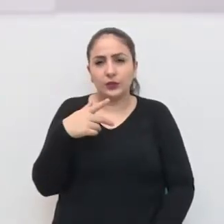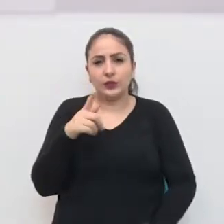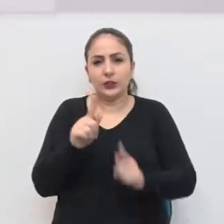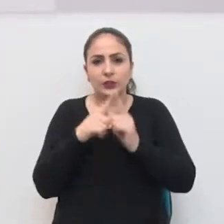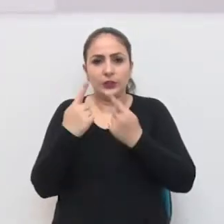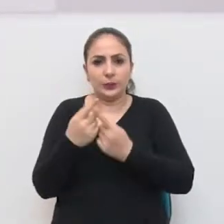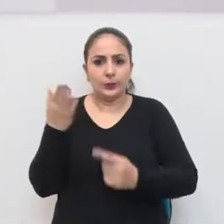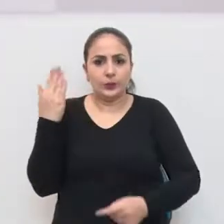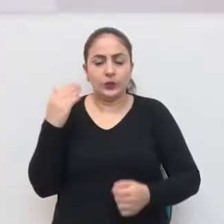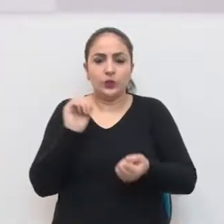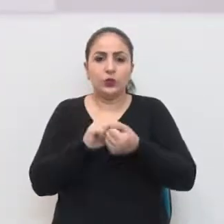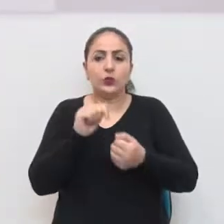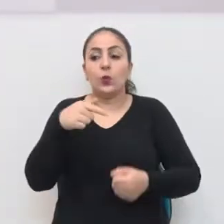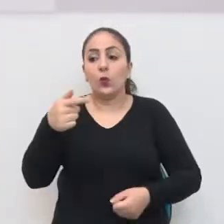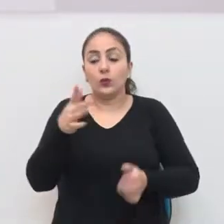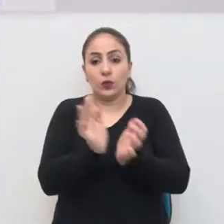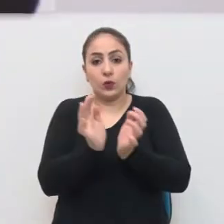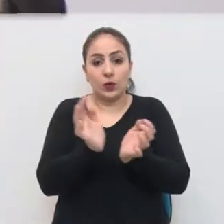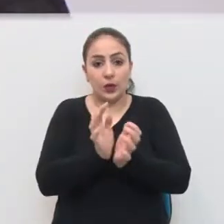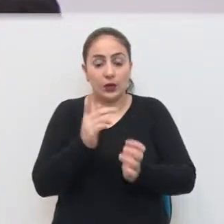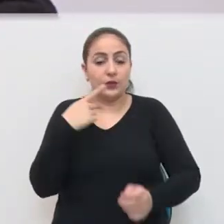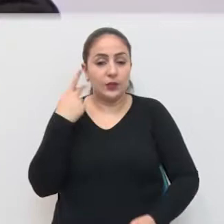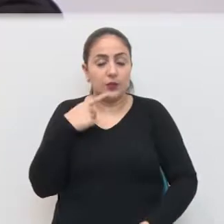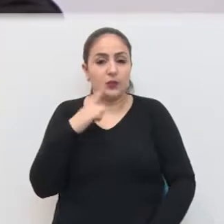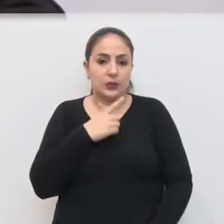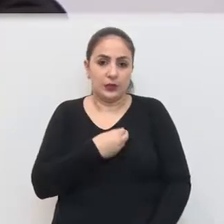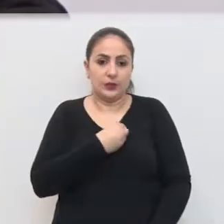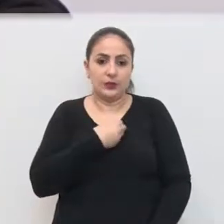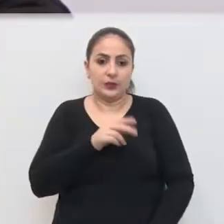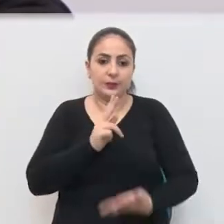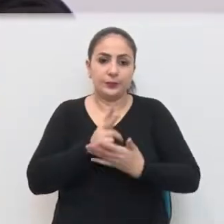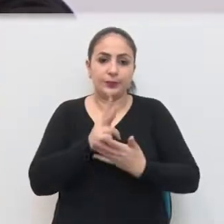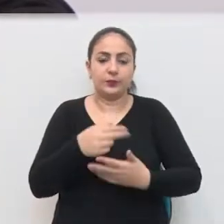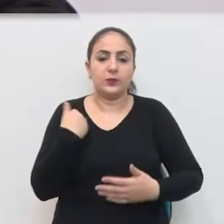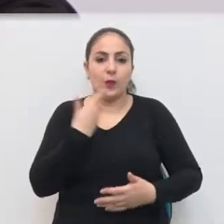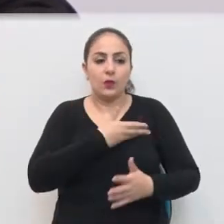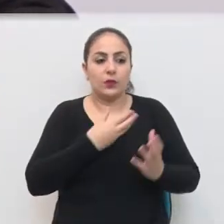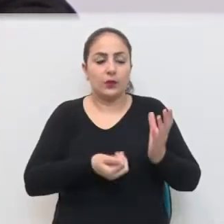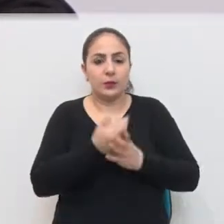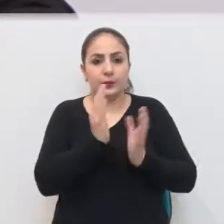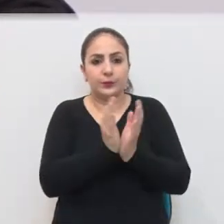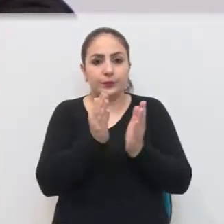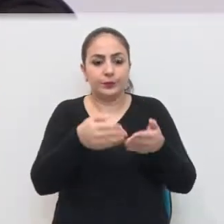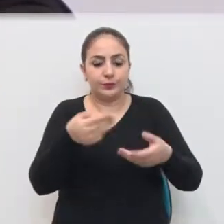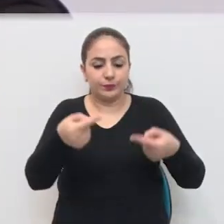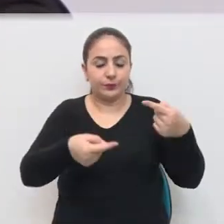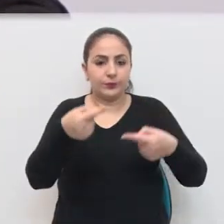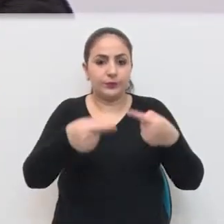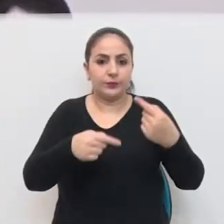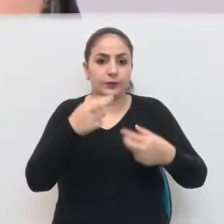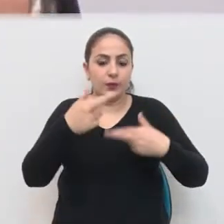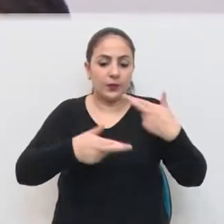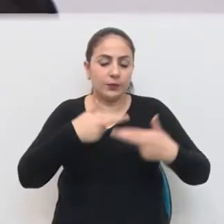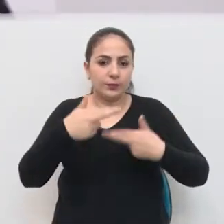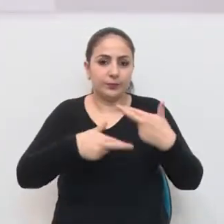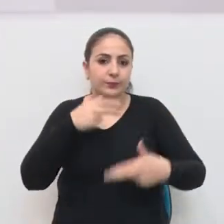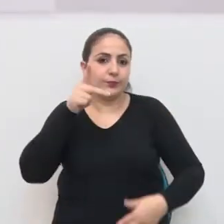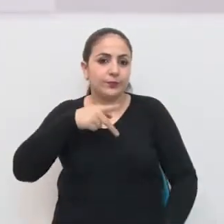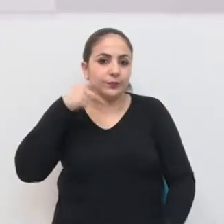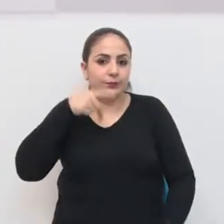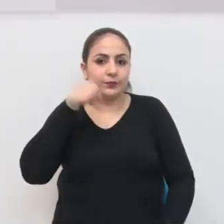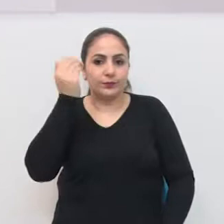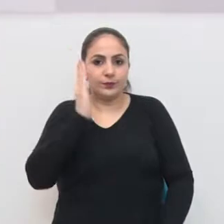passada, conjuntamente com outros colegas vereadores que permanecem na casa, formamos uma comissão que discutia a